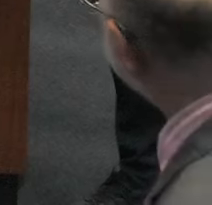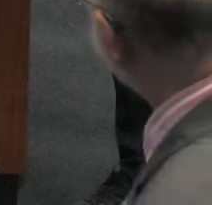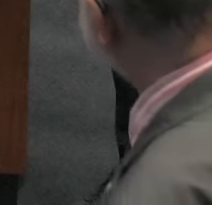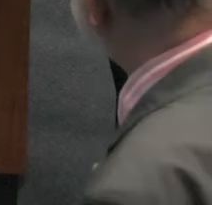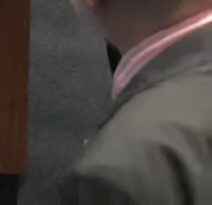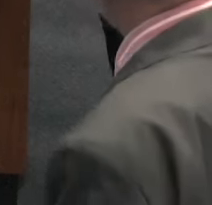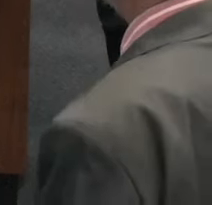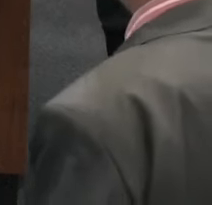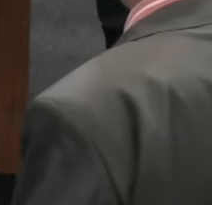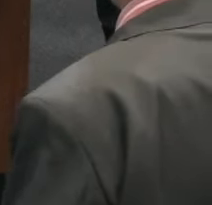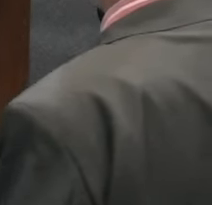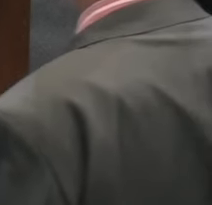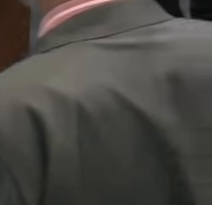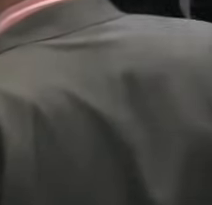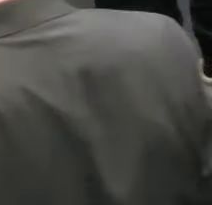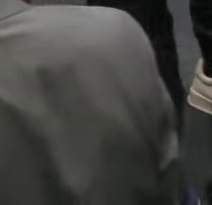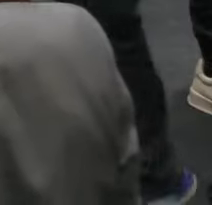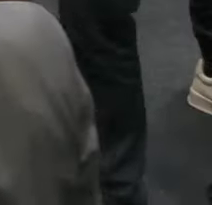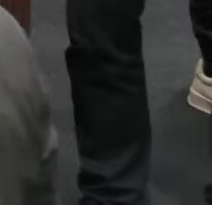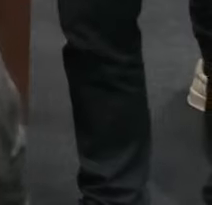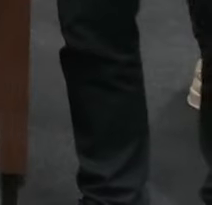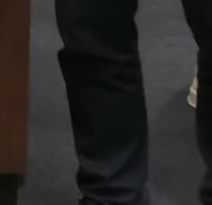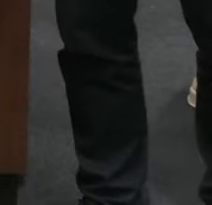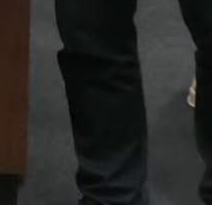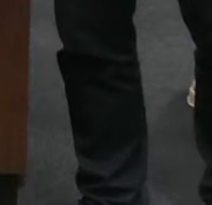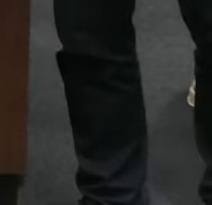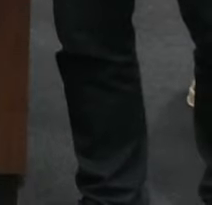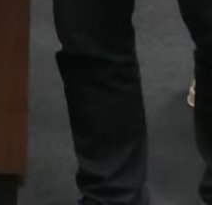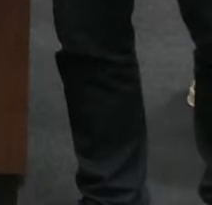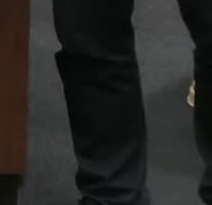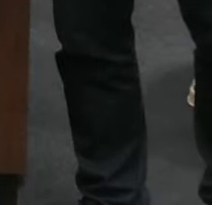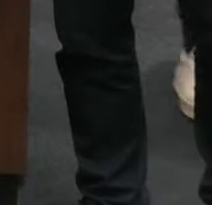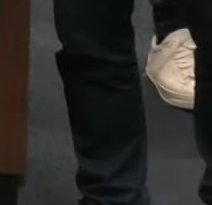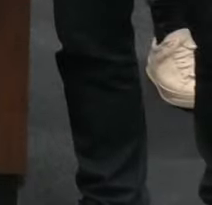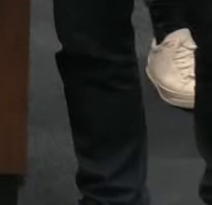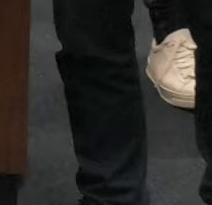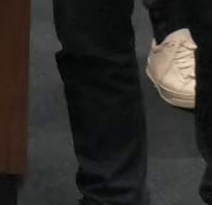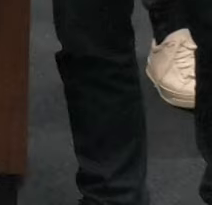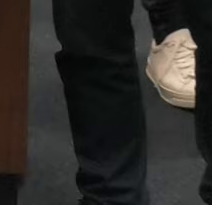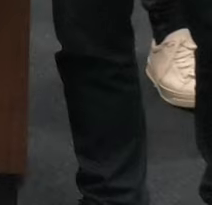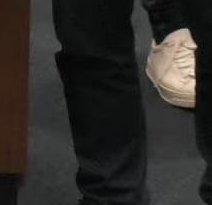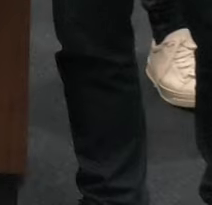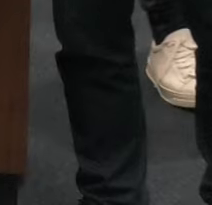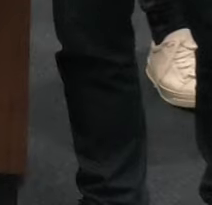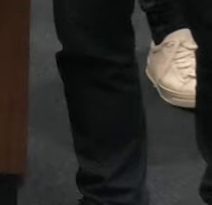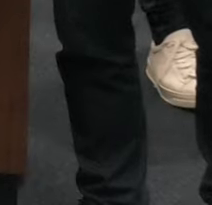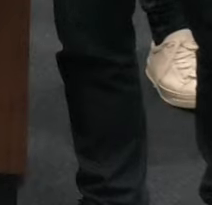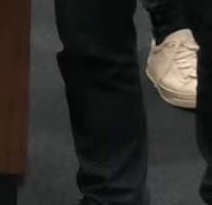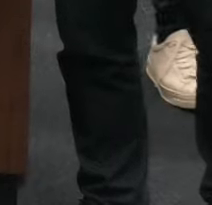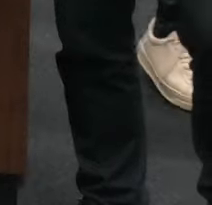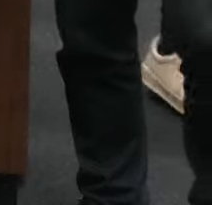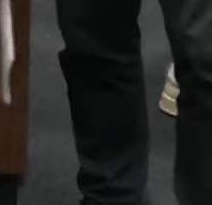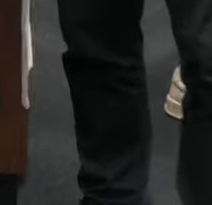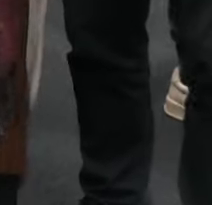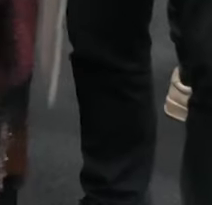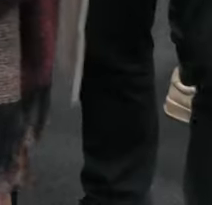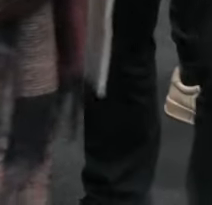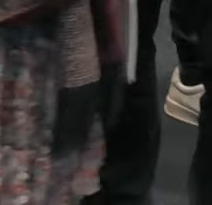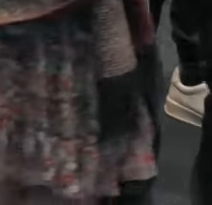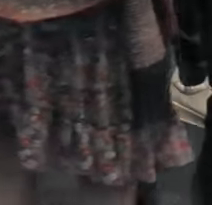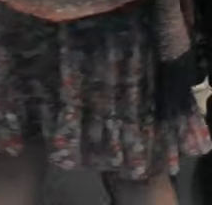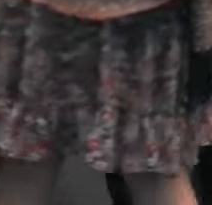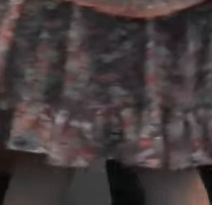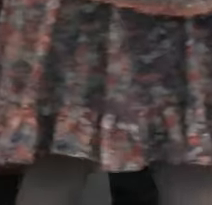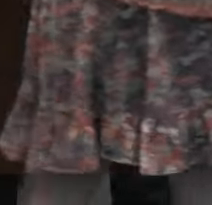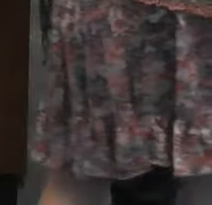Serginho, incorrer no mesmo erro. Que a nossa função primordial, que é de fiscalizar, seja ela preservada